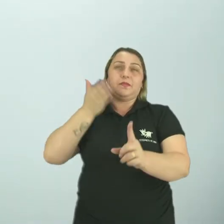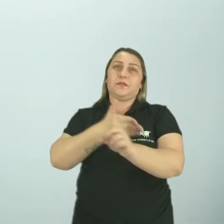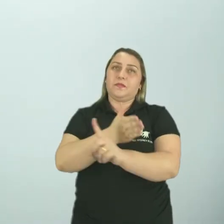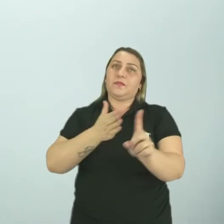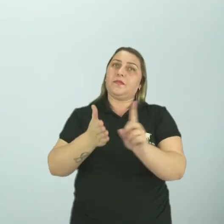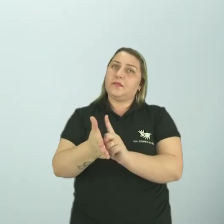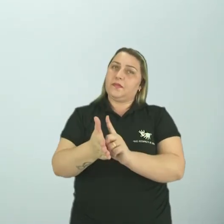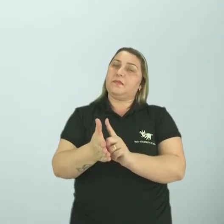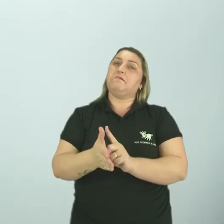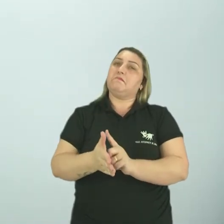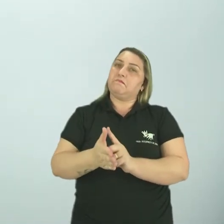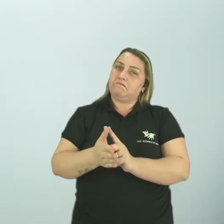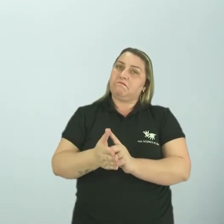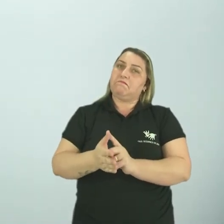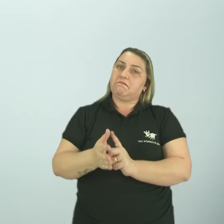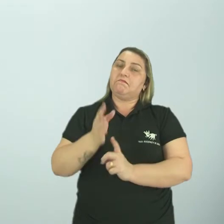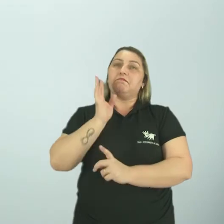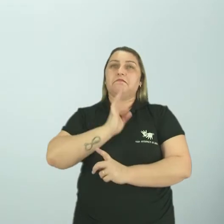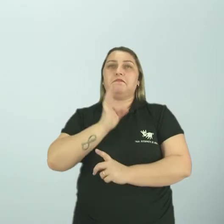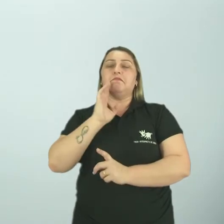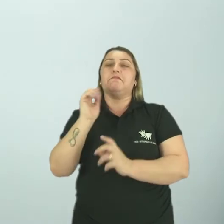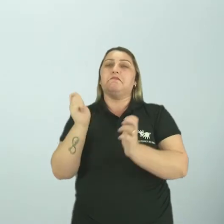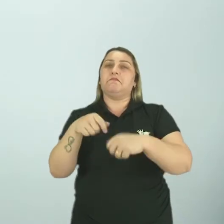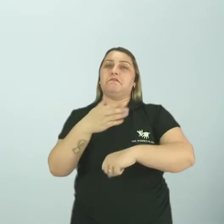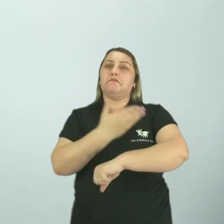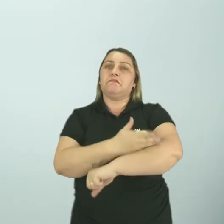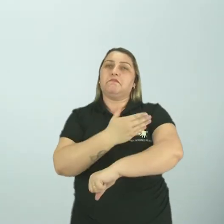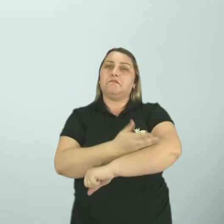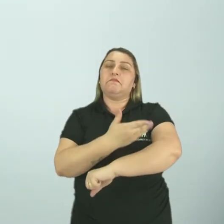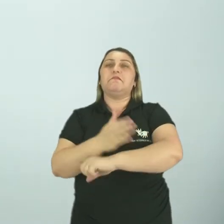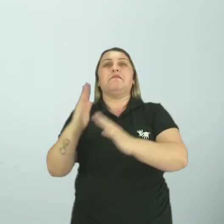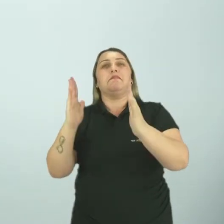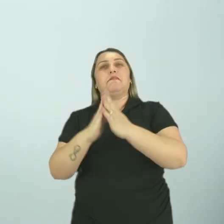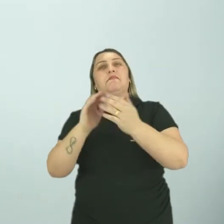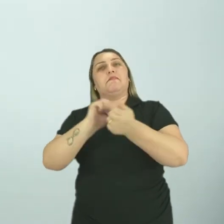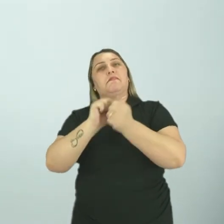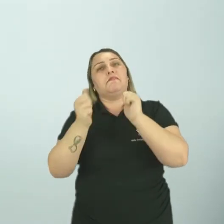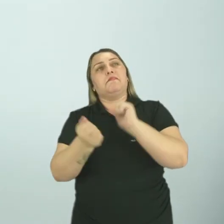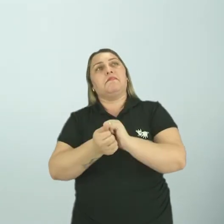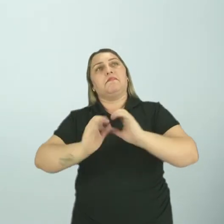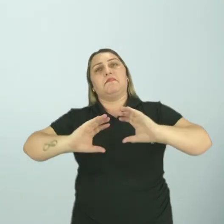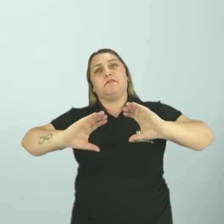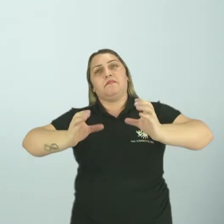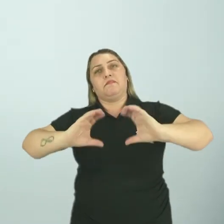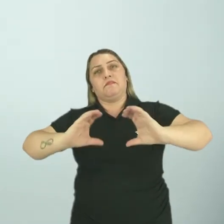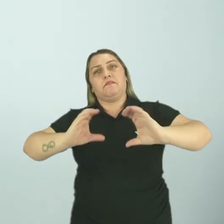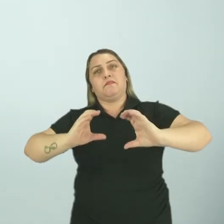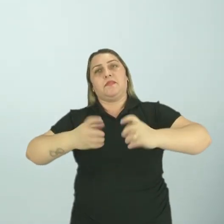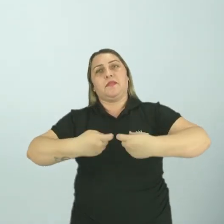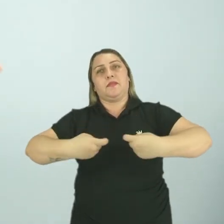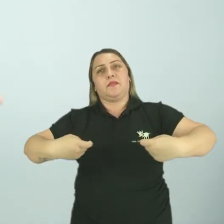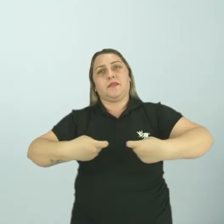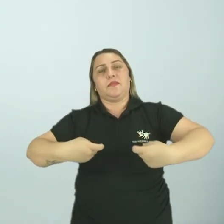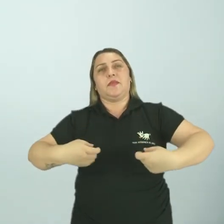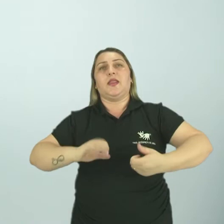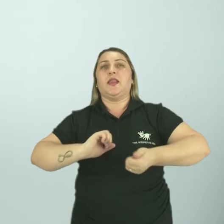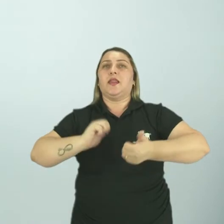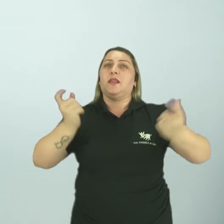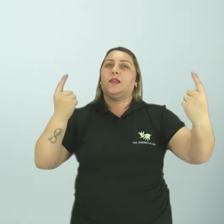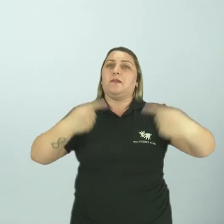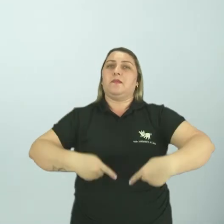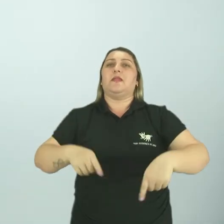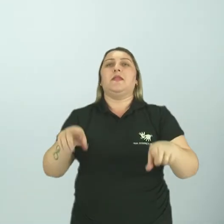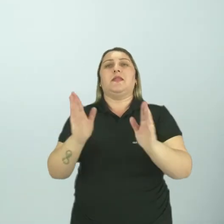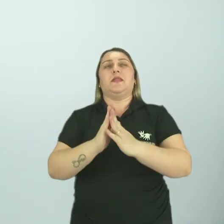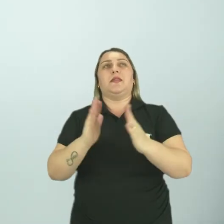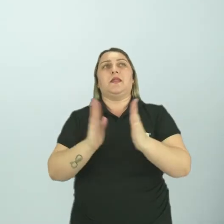muito interessante, dá até para vocês treinarem, brincarem em casa, adaptar as bolas com bolas de meias e disputarem em casa mesmo,